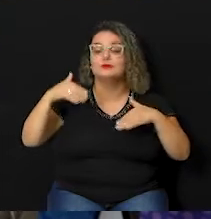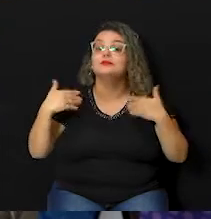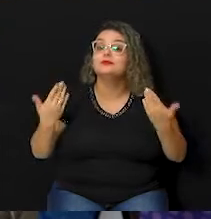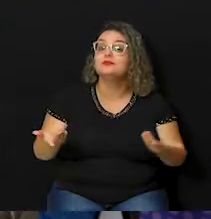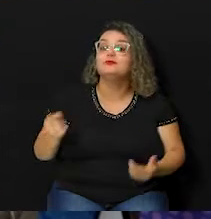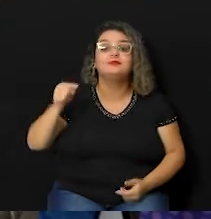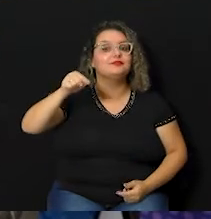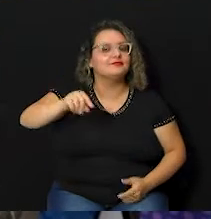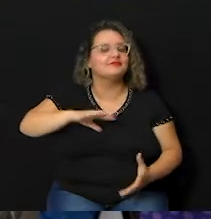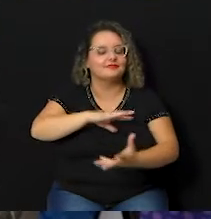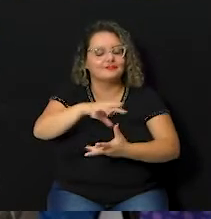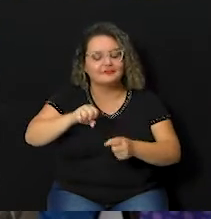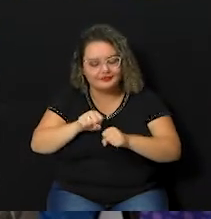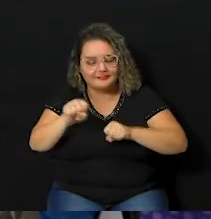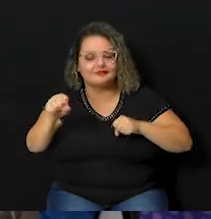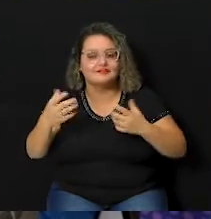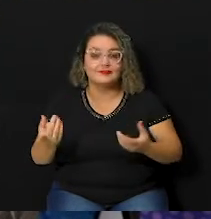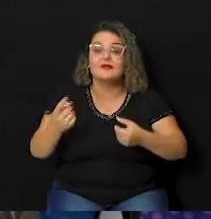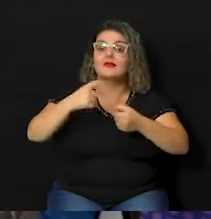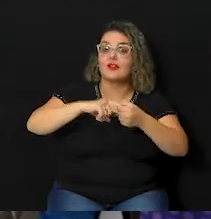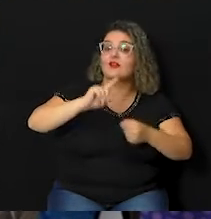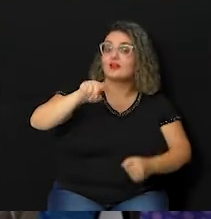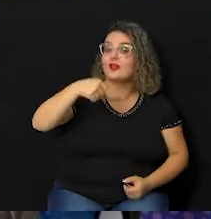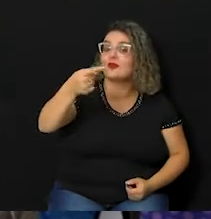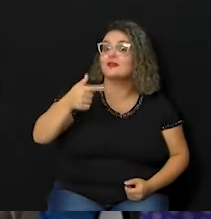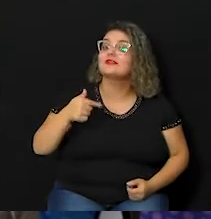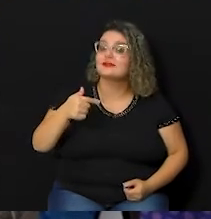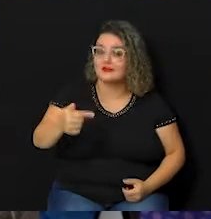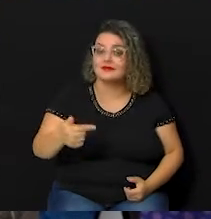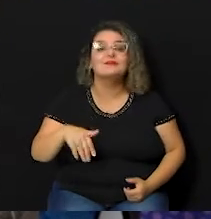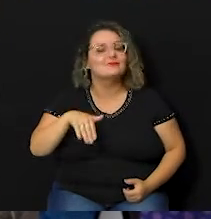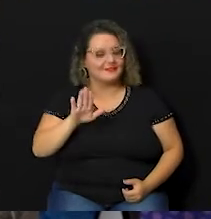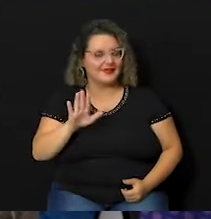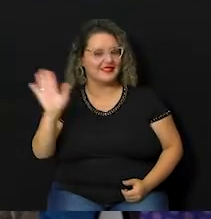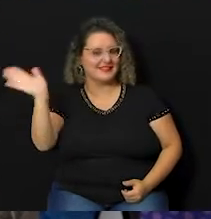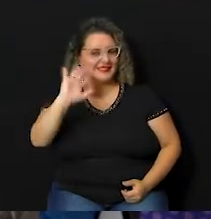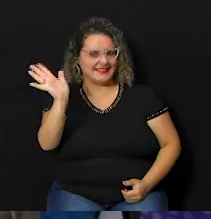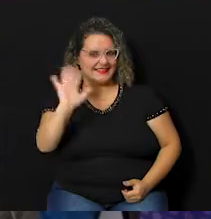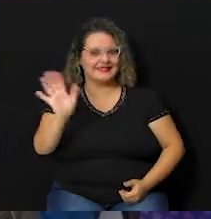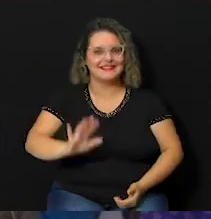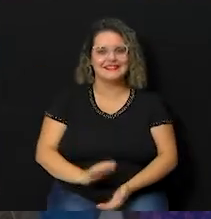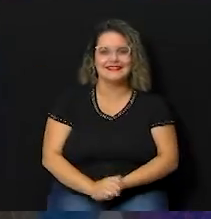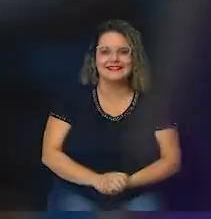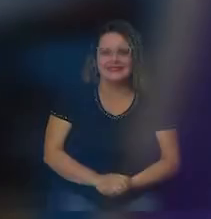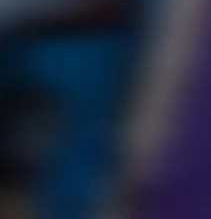Ponto final no Universo Épico e a gente volta na próxima semana com muito mais. Tchau.